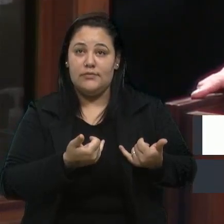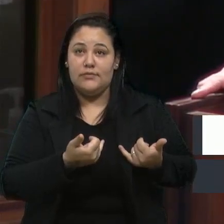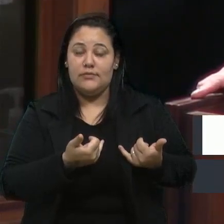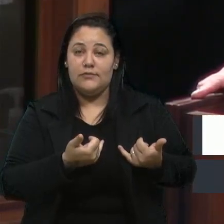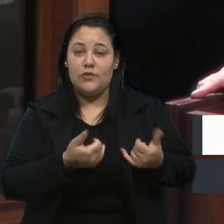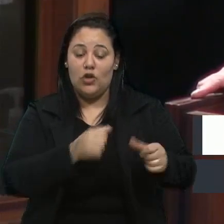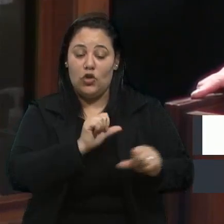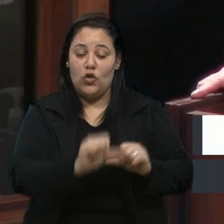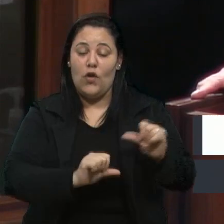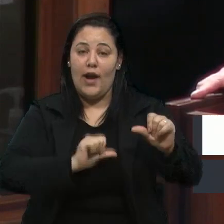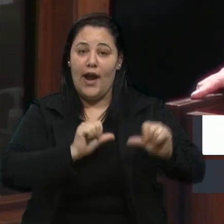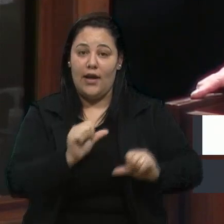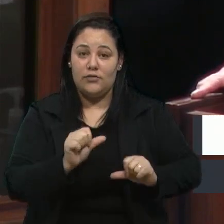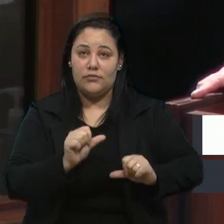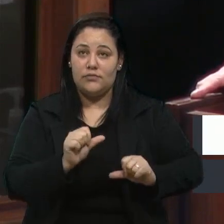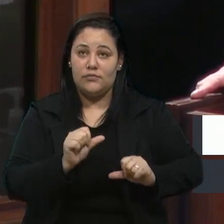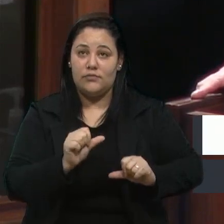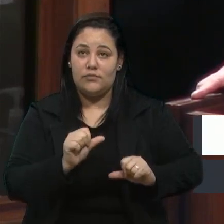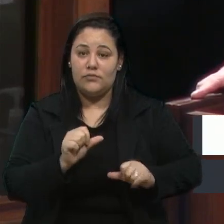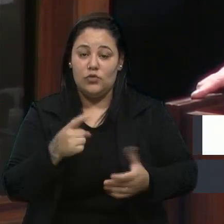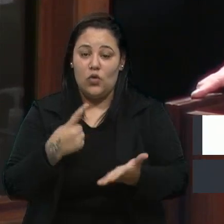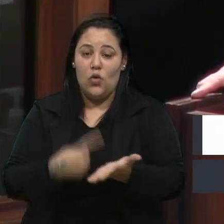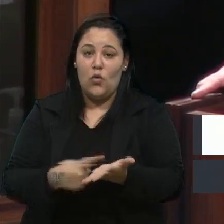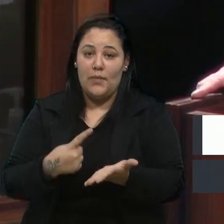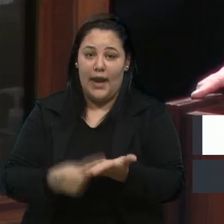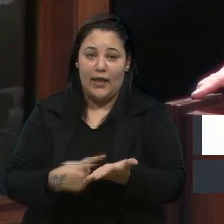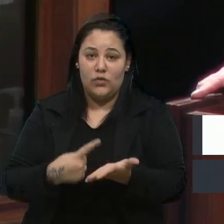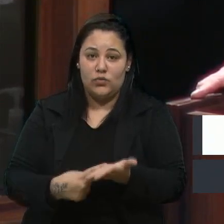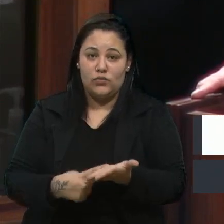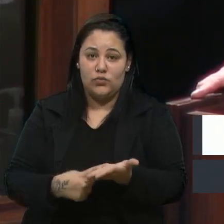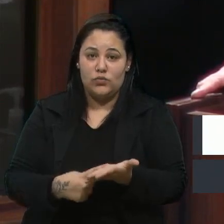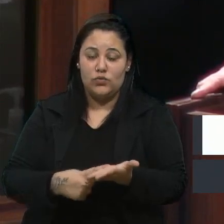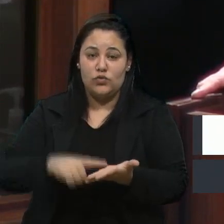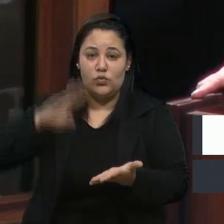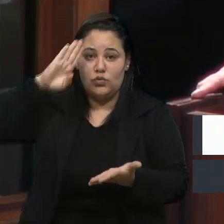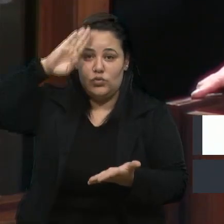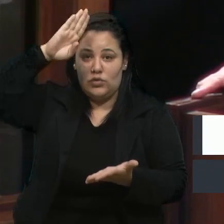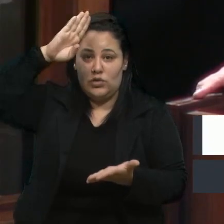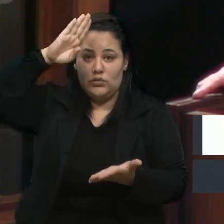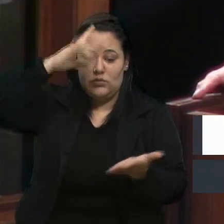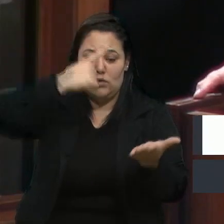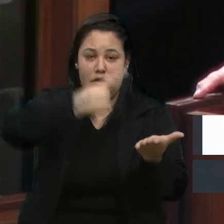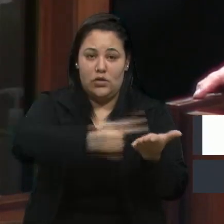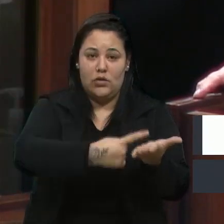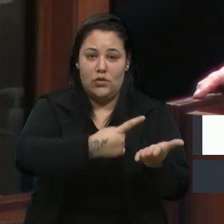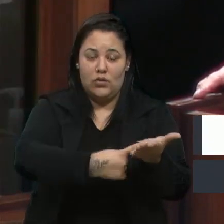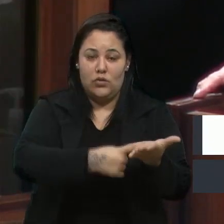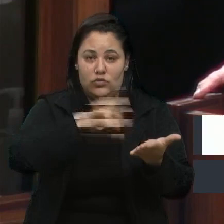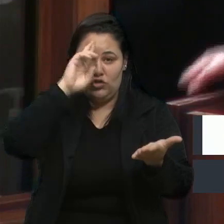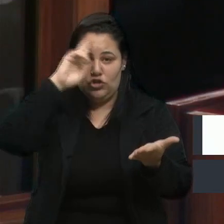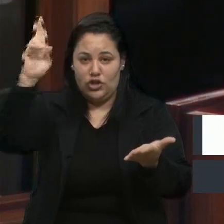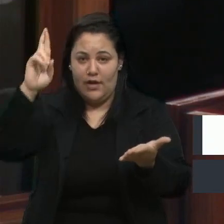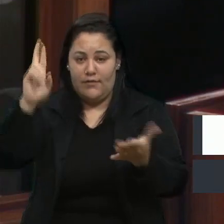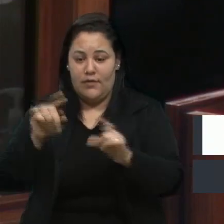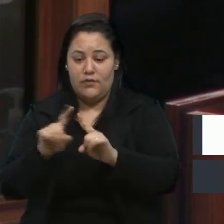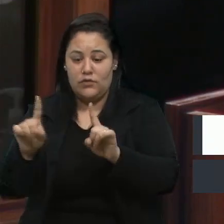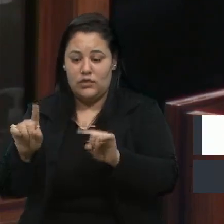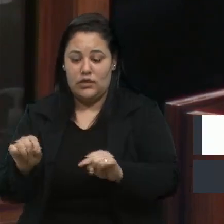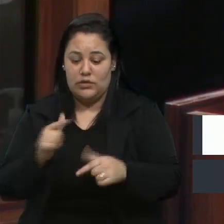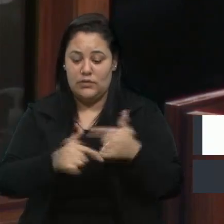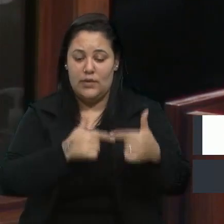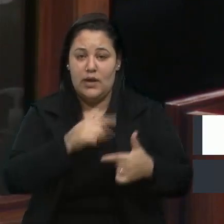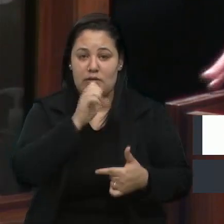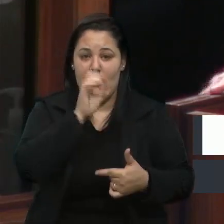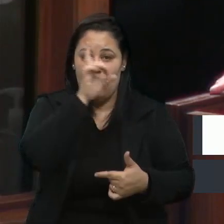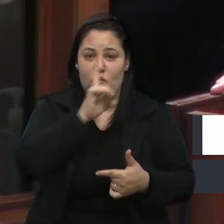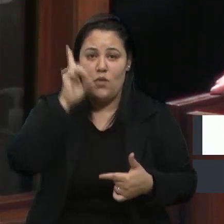Bolsonaro que autorizava acordo entre patrões e empregados que trabalhavam nos domingos e feriados no comércio. O ministro do